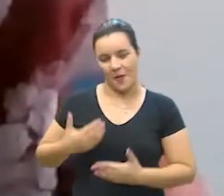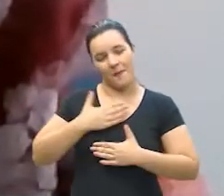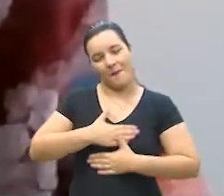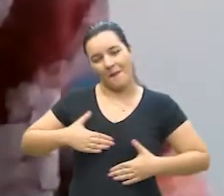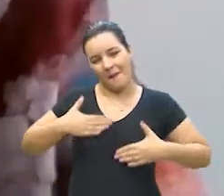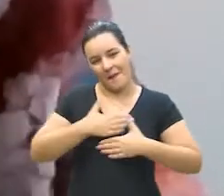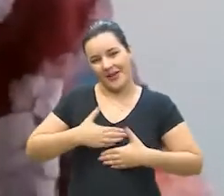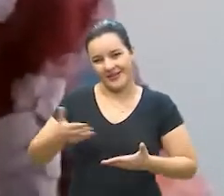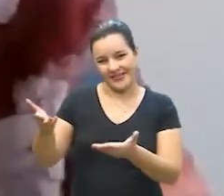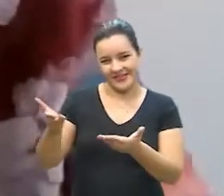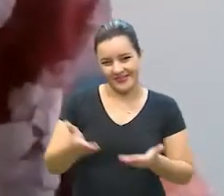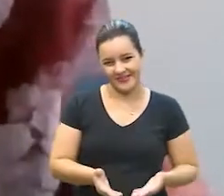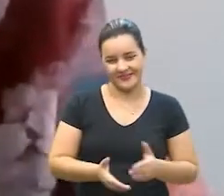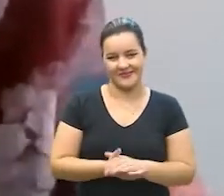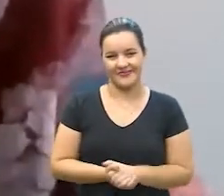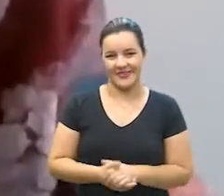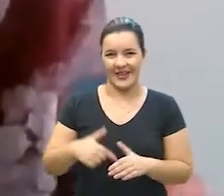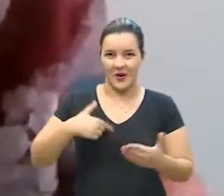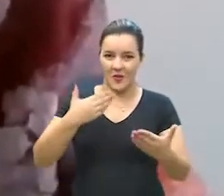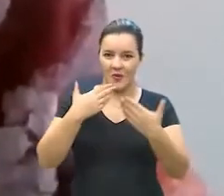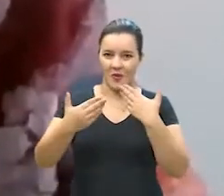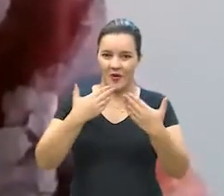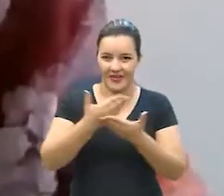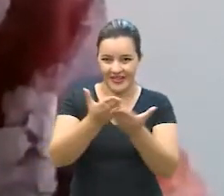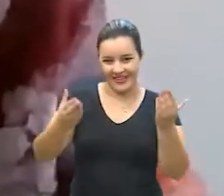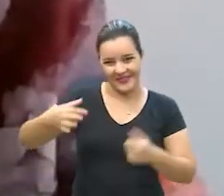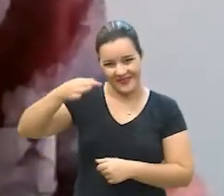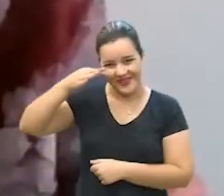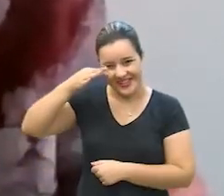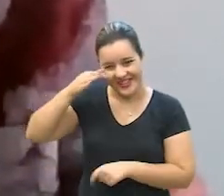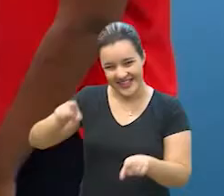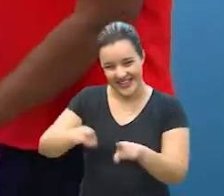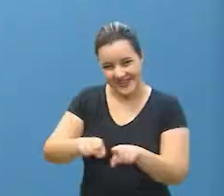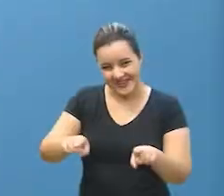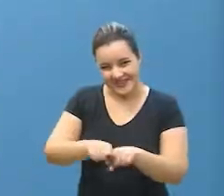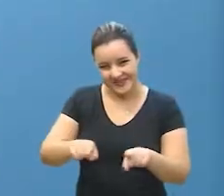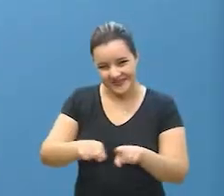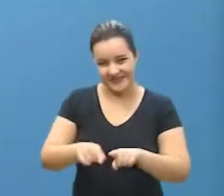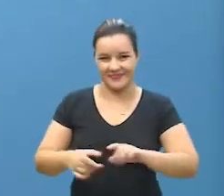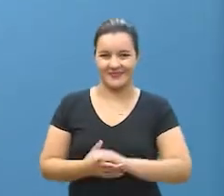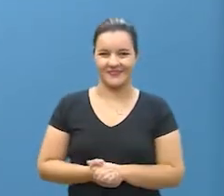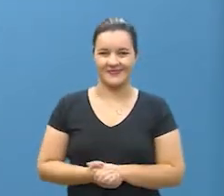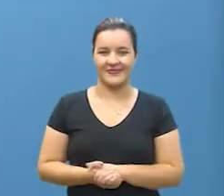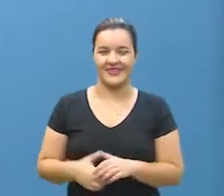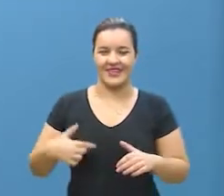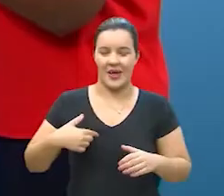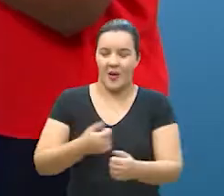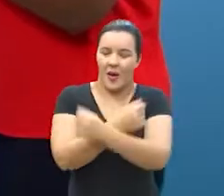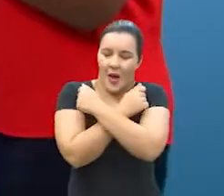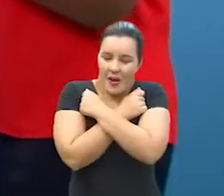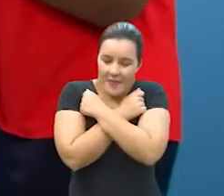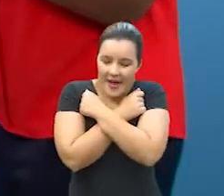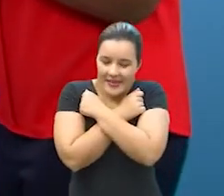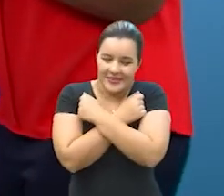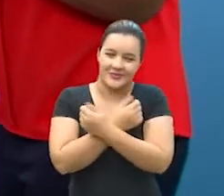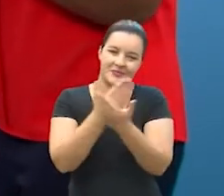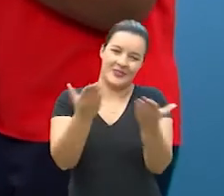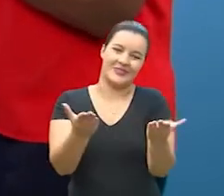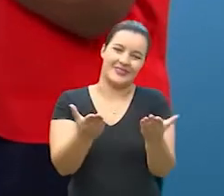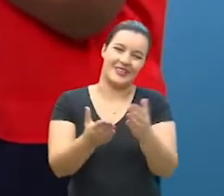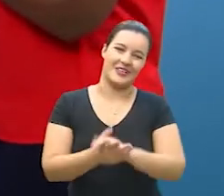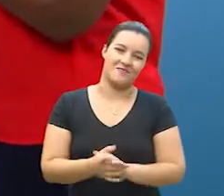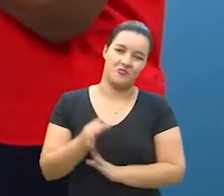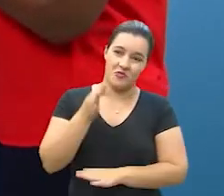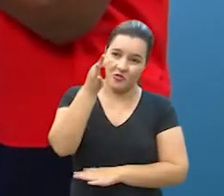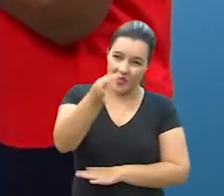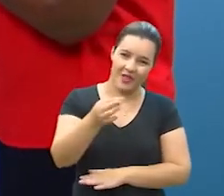ser um prazer, e aí eu quero conversar com você pessoalmente também lá. E se eu puder te dar um abraço, sinta-se abraçada, que eu vou